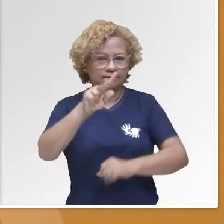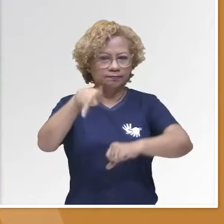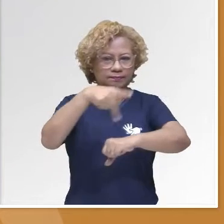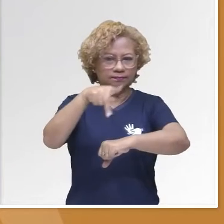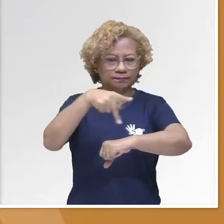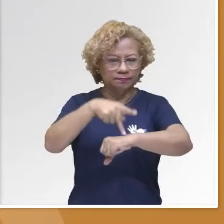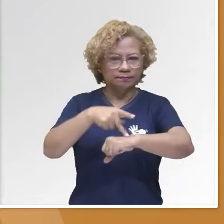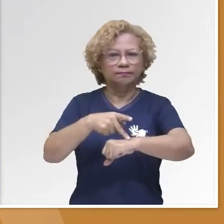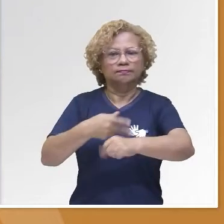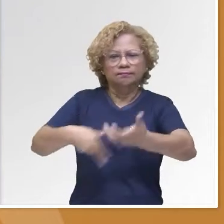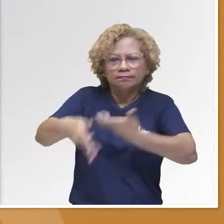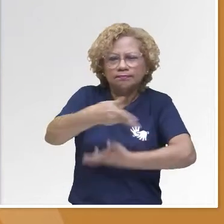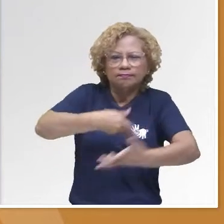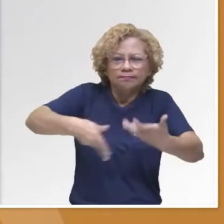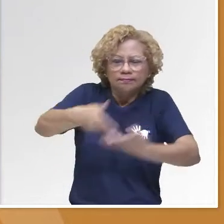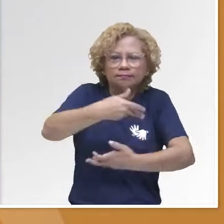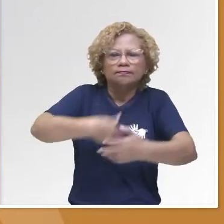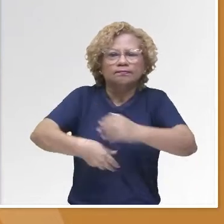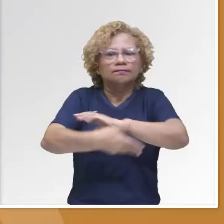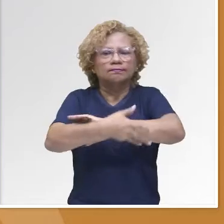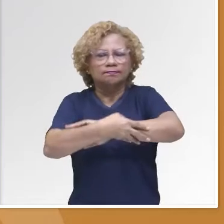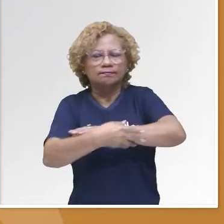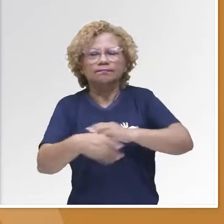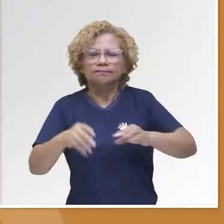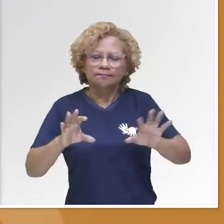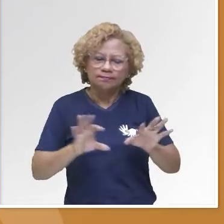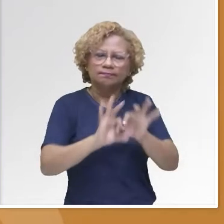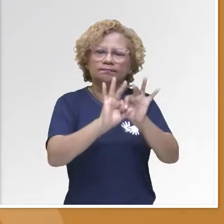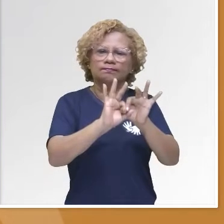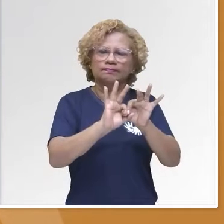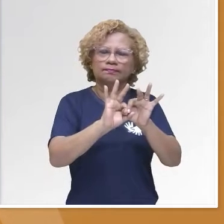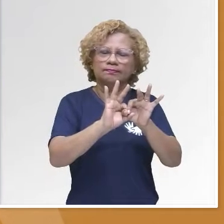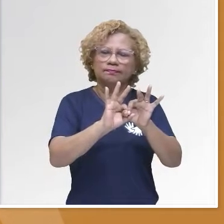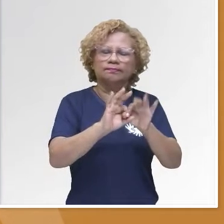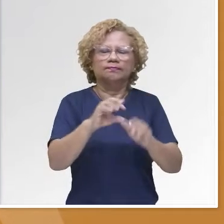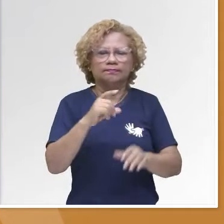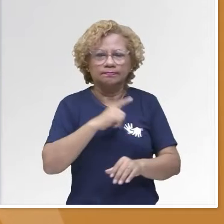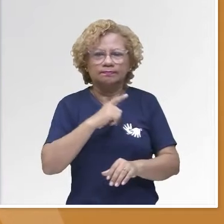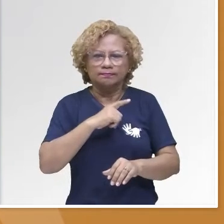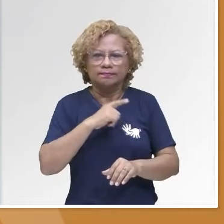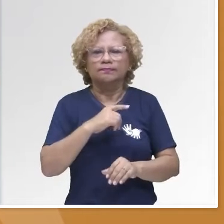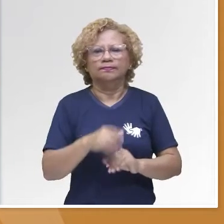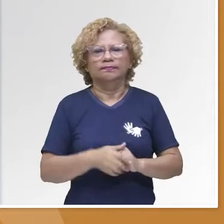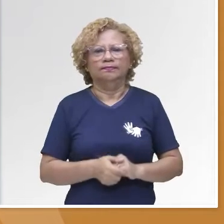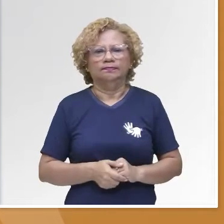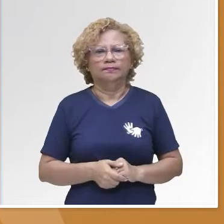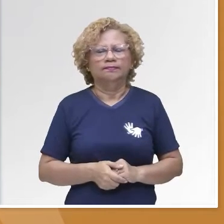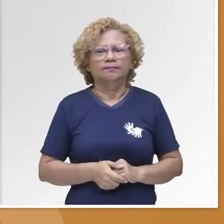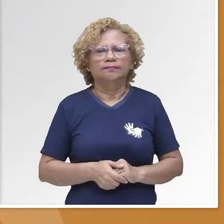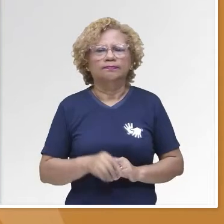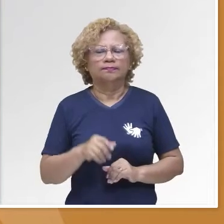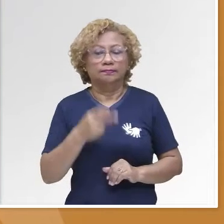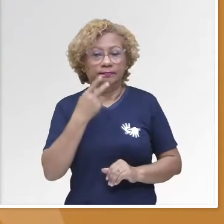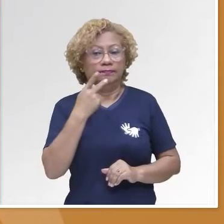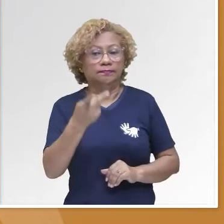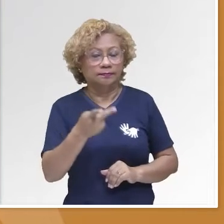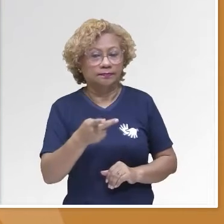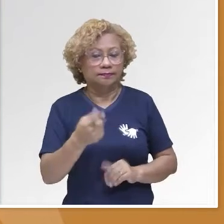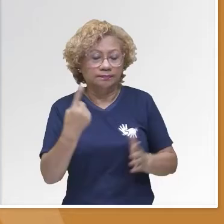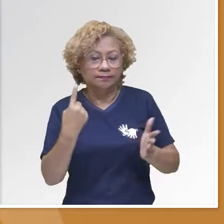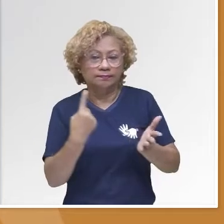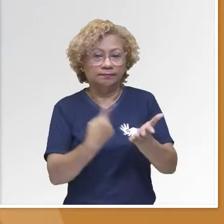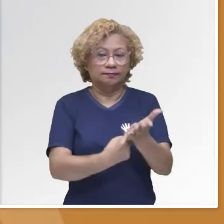estabelecer algum tipo de cooperação comercial. Isso a gente chama de